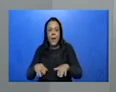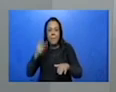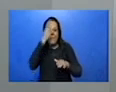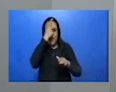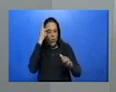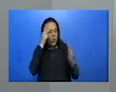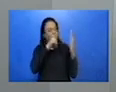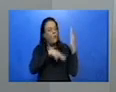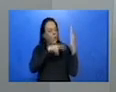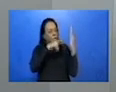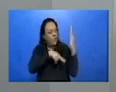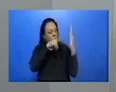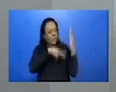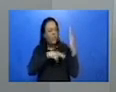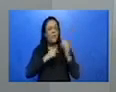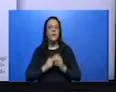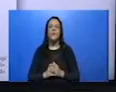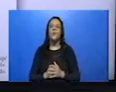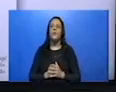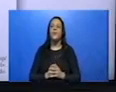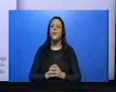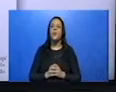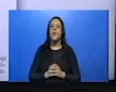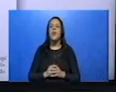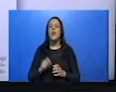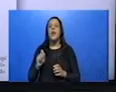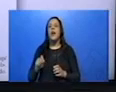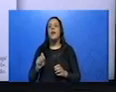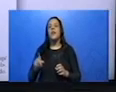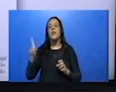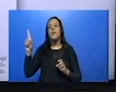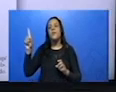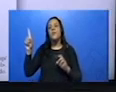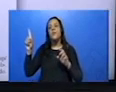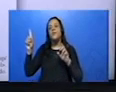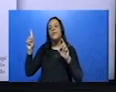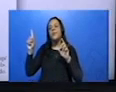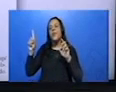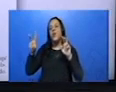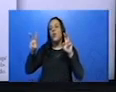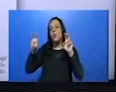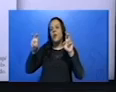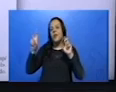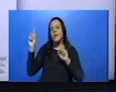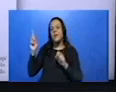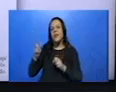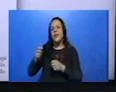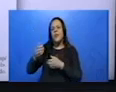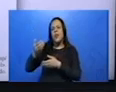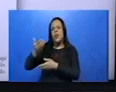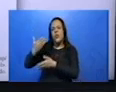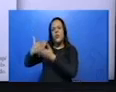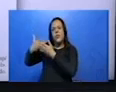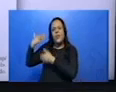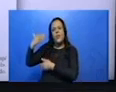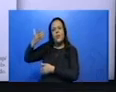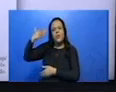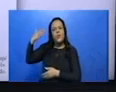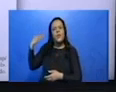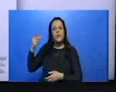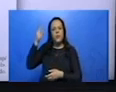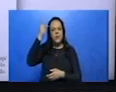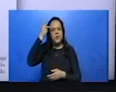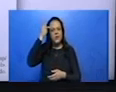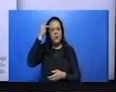tá? Bom, essa aqui é uma resenha. Houve há alguns anos, na Folha de São Paulo, que é um jornal,